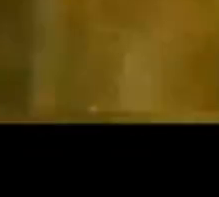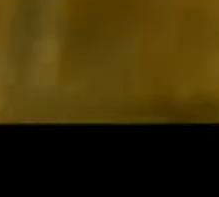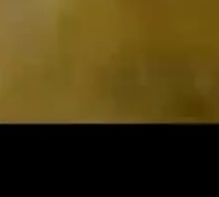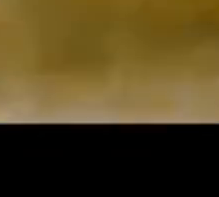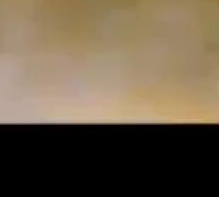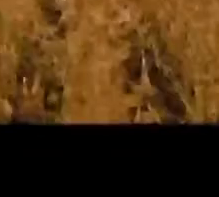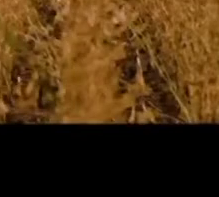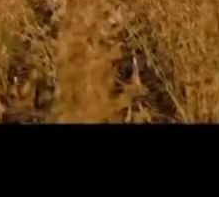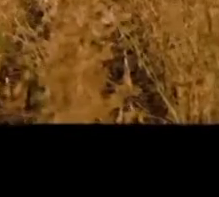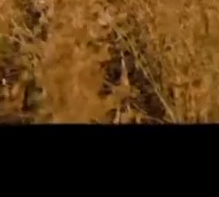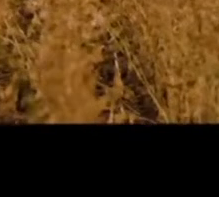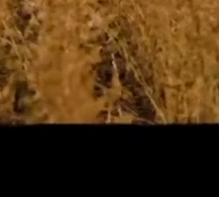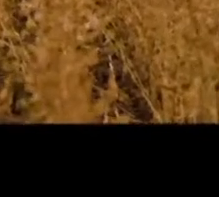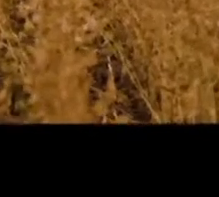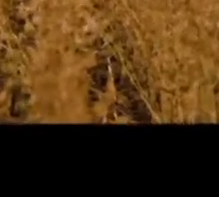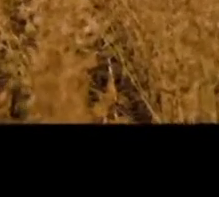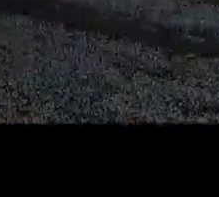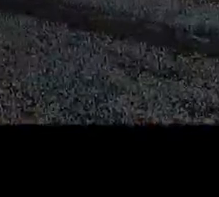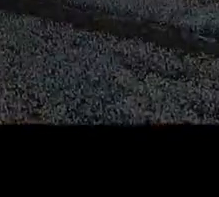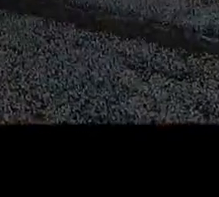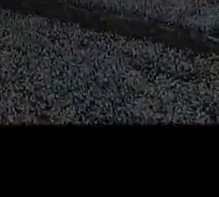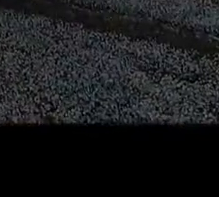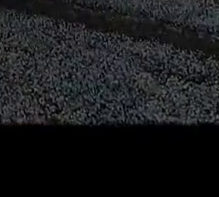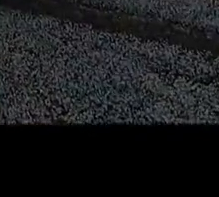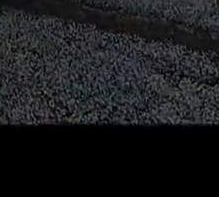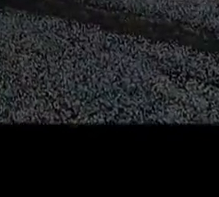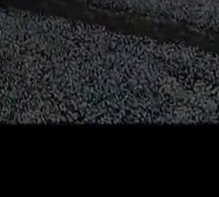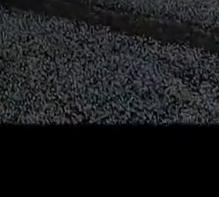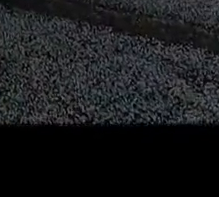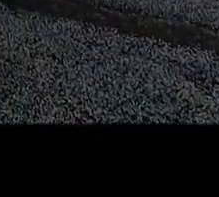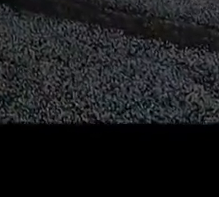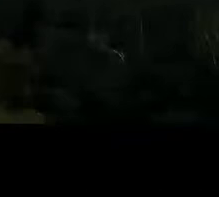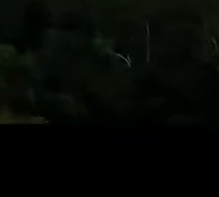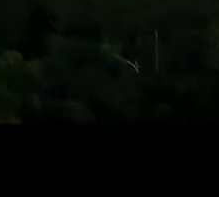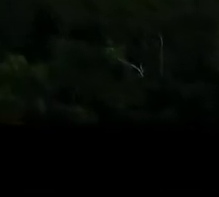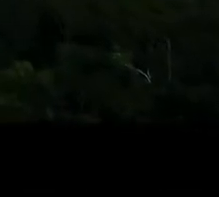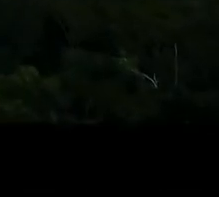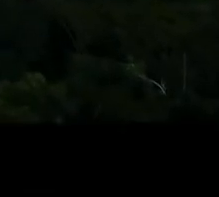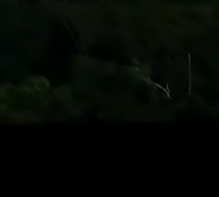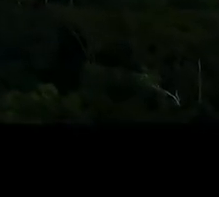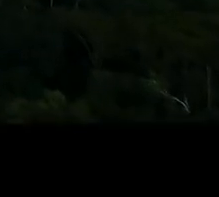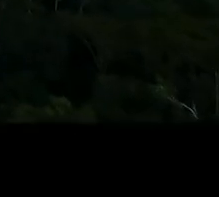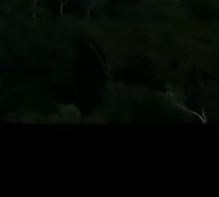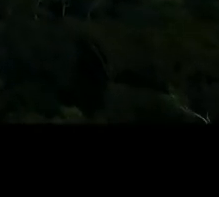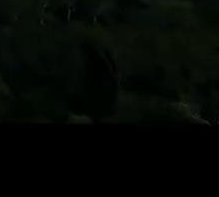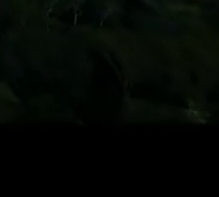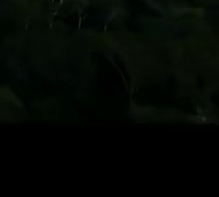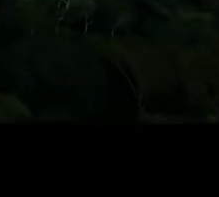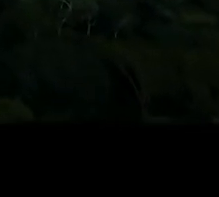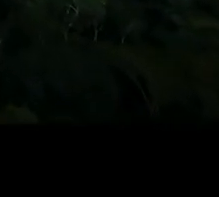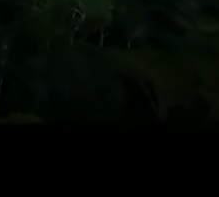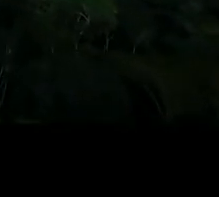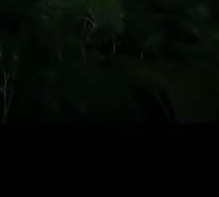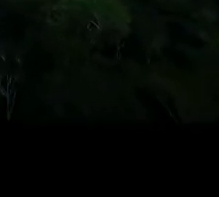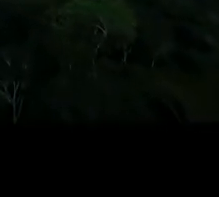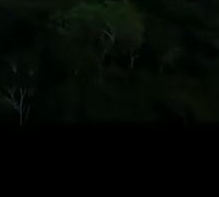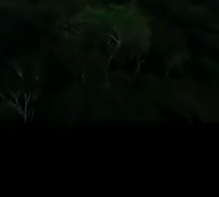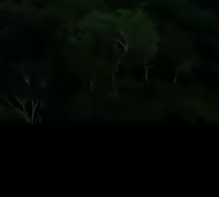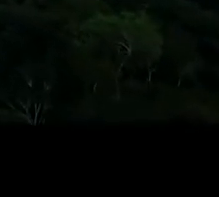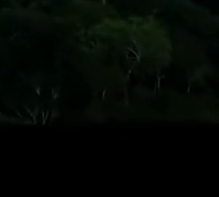ainda timbra o teu nobre brasão. Salve terra de amor,